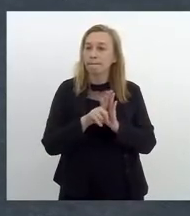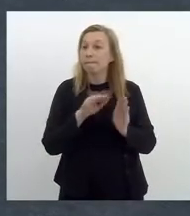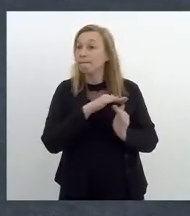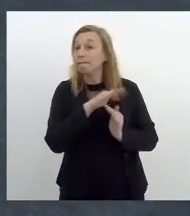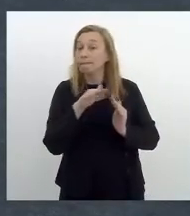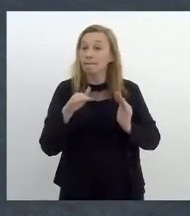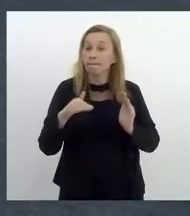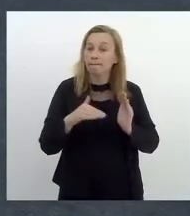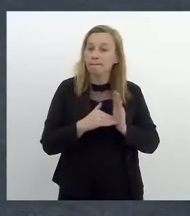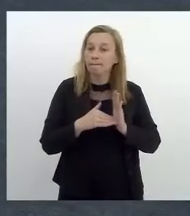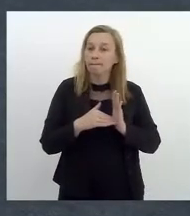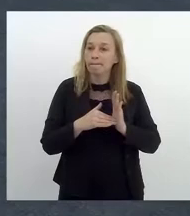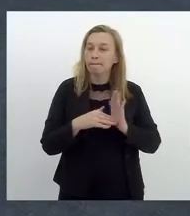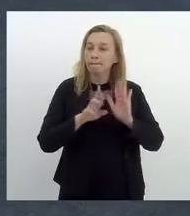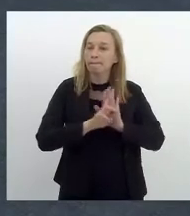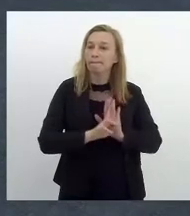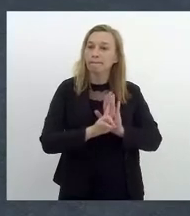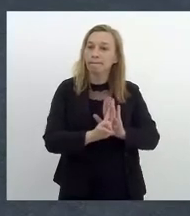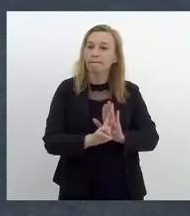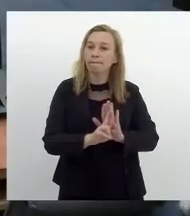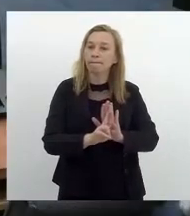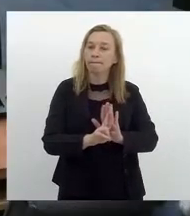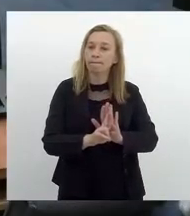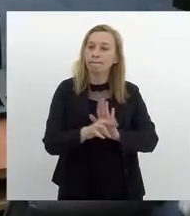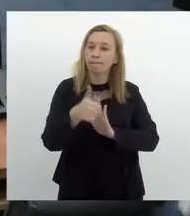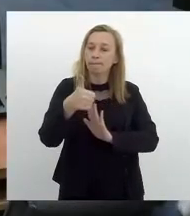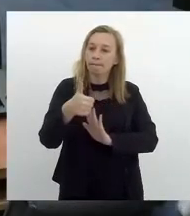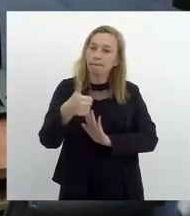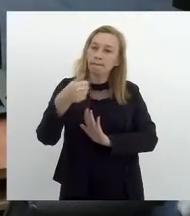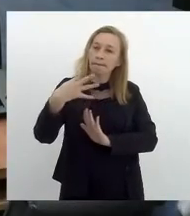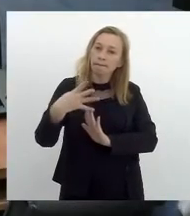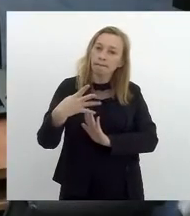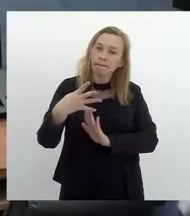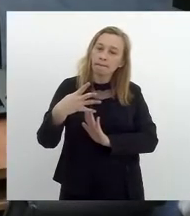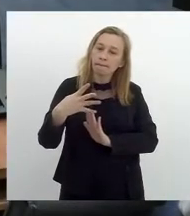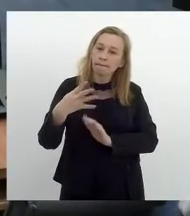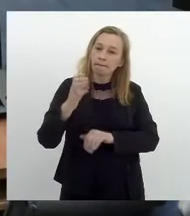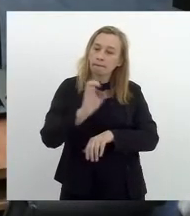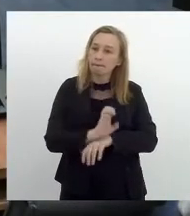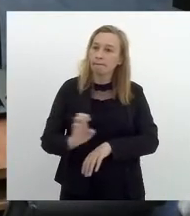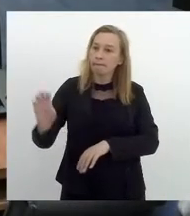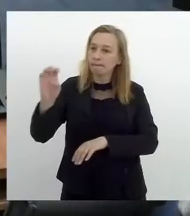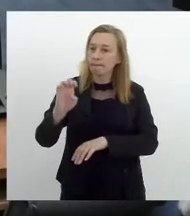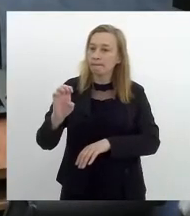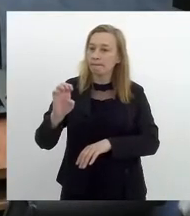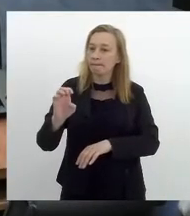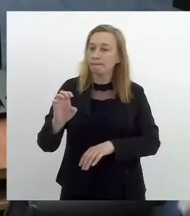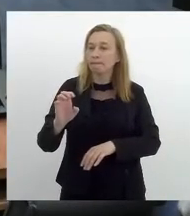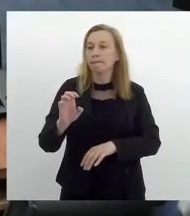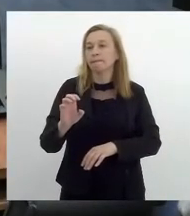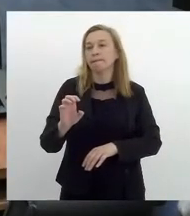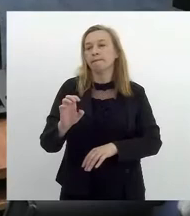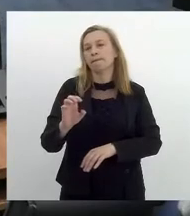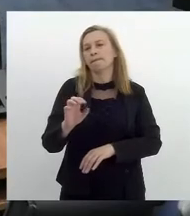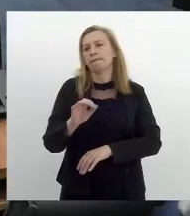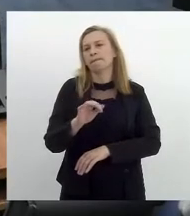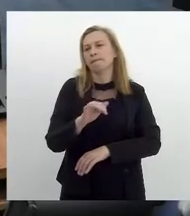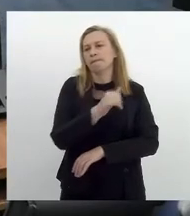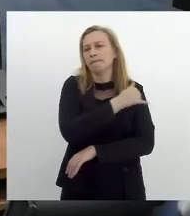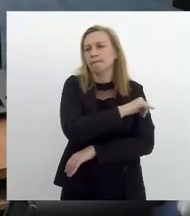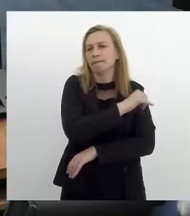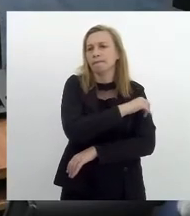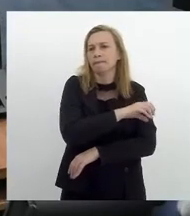todos que representam 14 estados do Rio de Janeiro, ouvidores externos